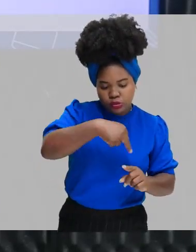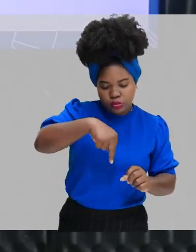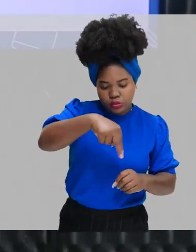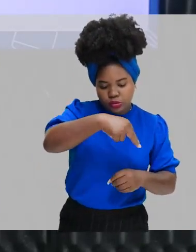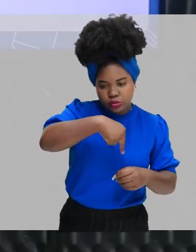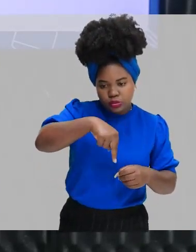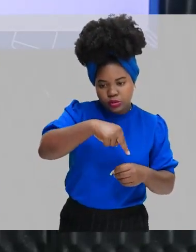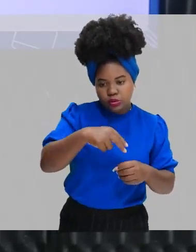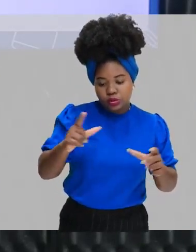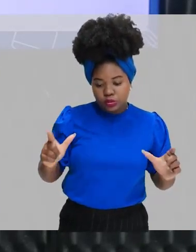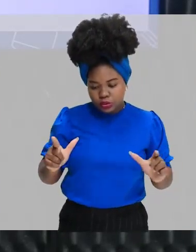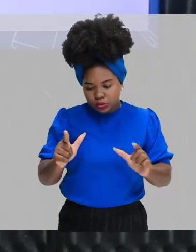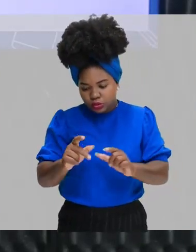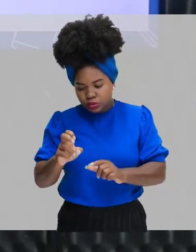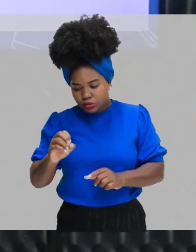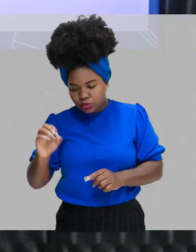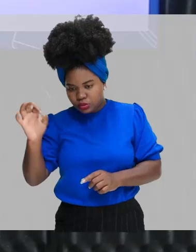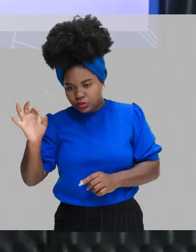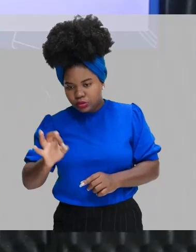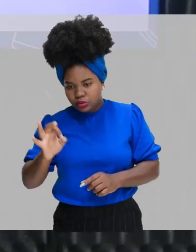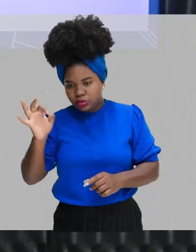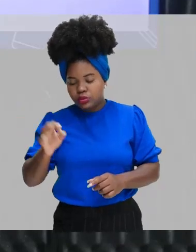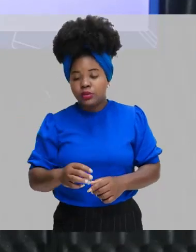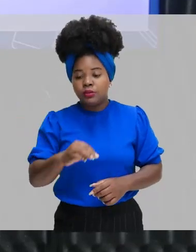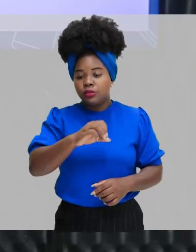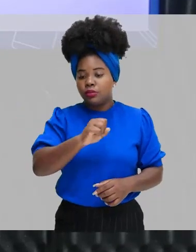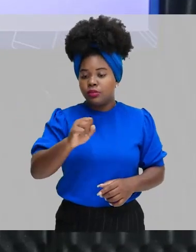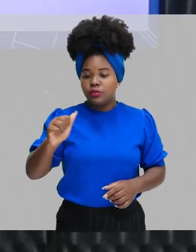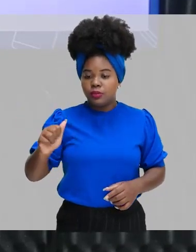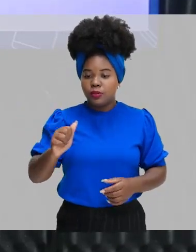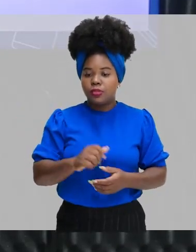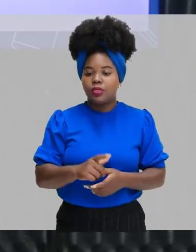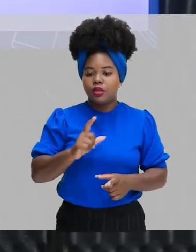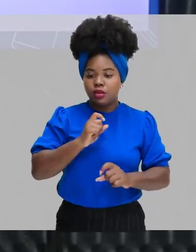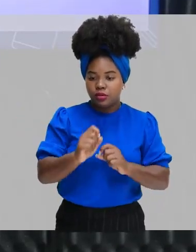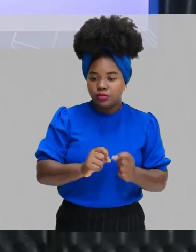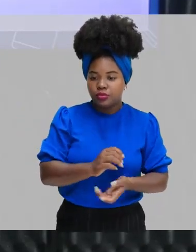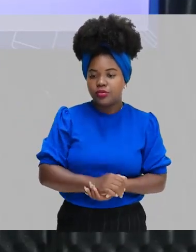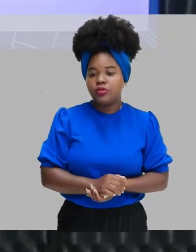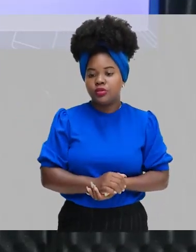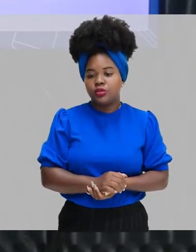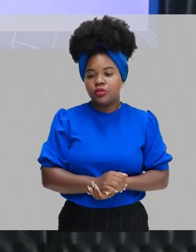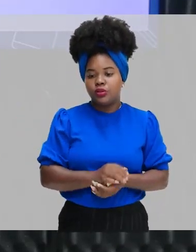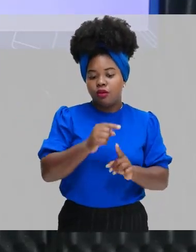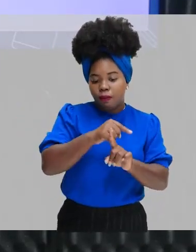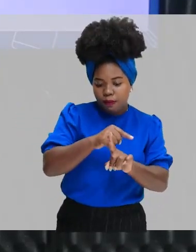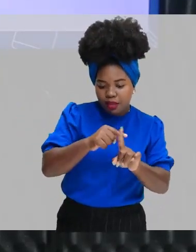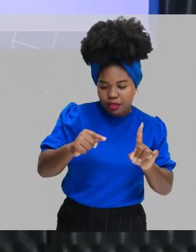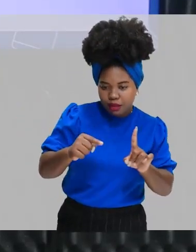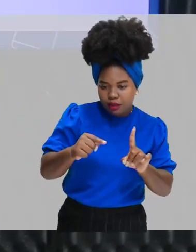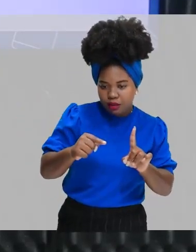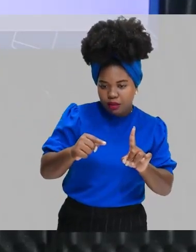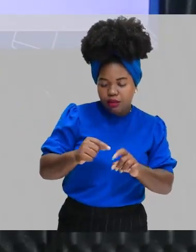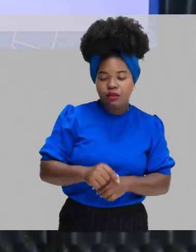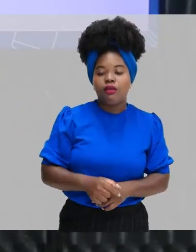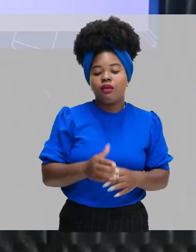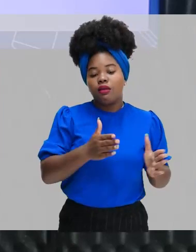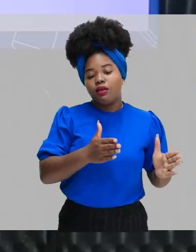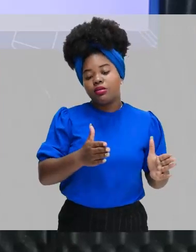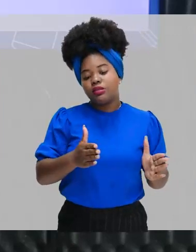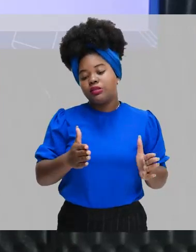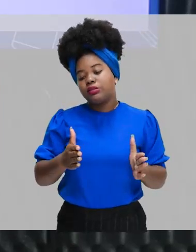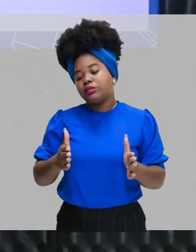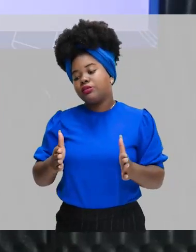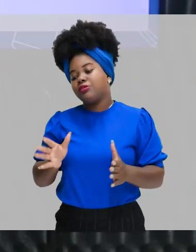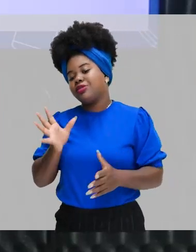Para 50% para que essa para que essa massa caia pela metade esse processo ele vai levar